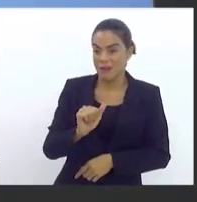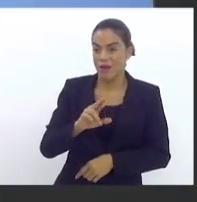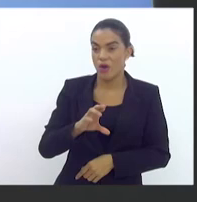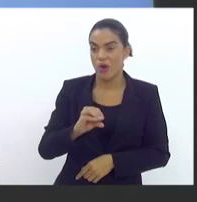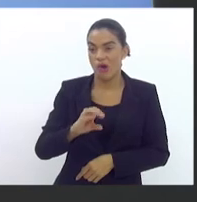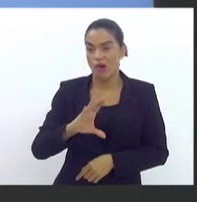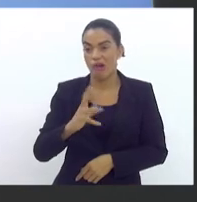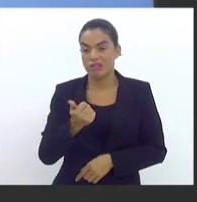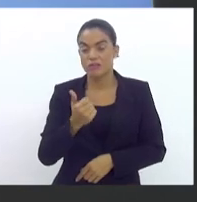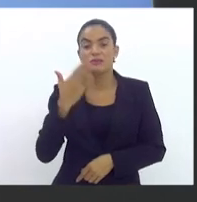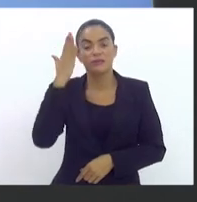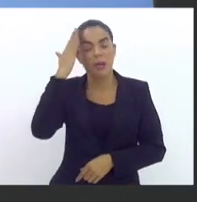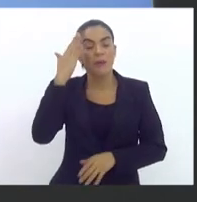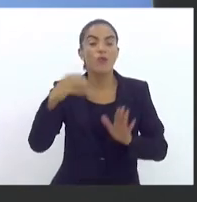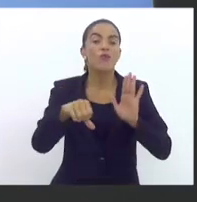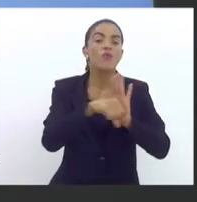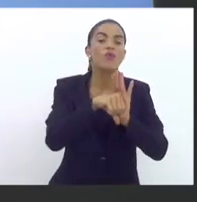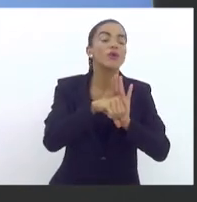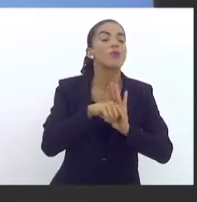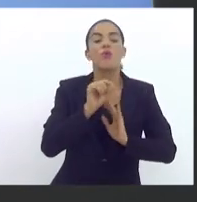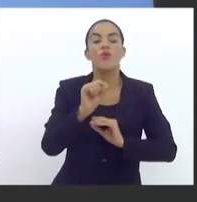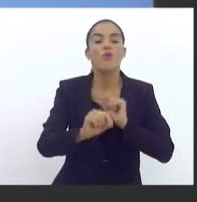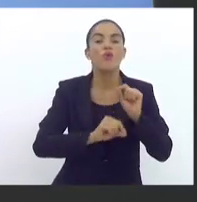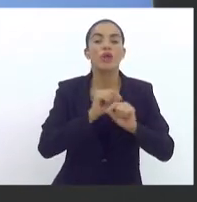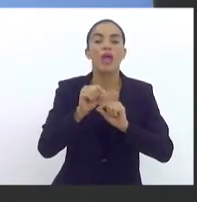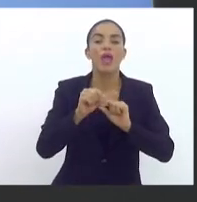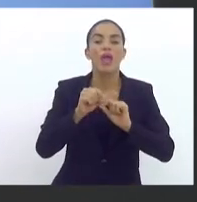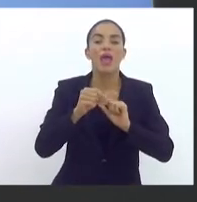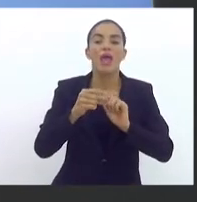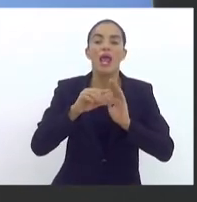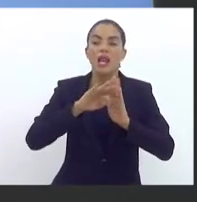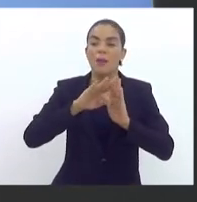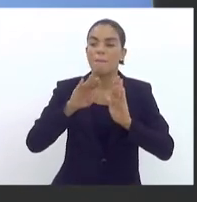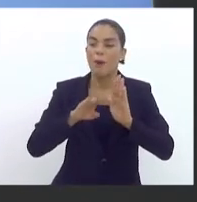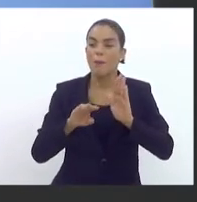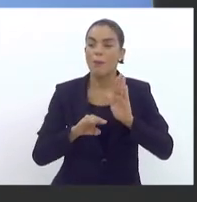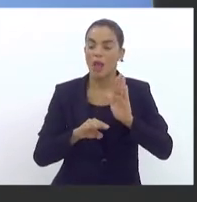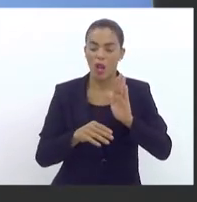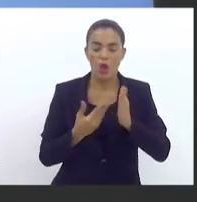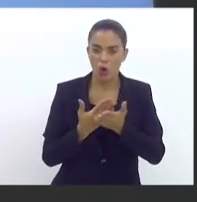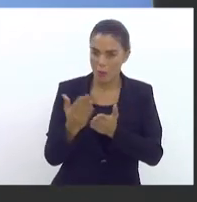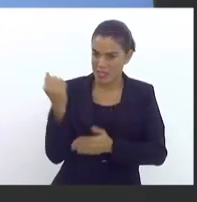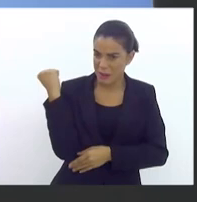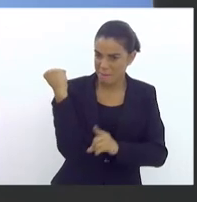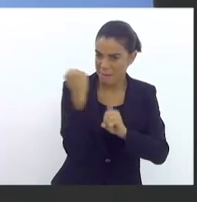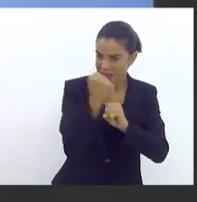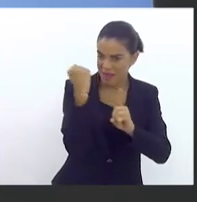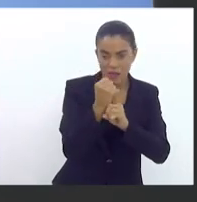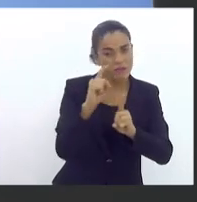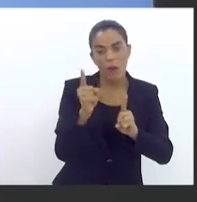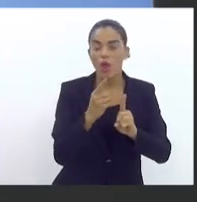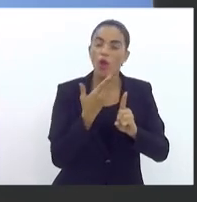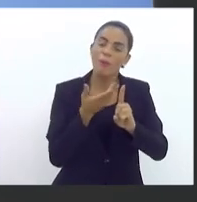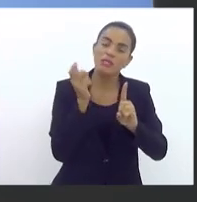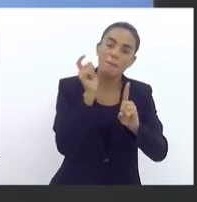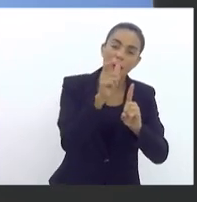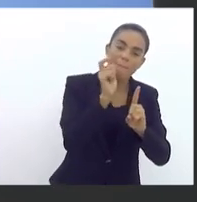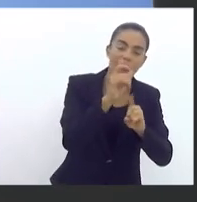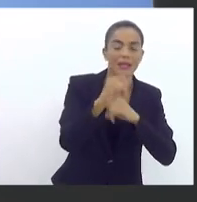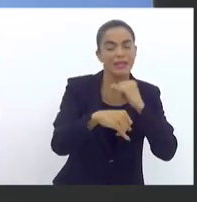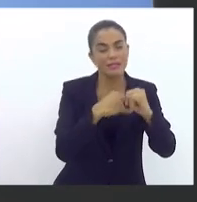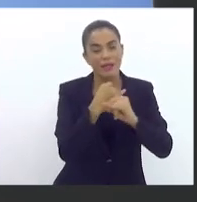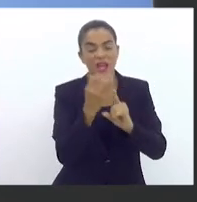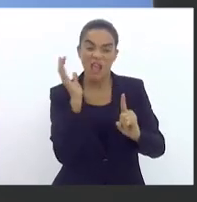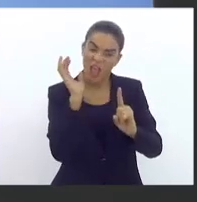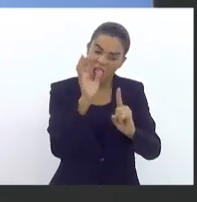Delegado de Polícia sabe que o criminoso normalmente ele faz aquela progressão criminosa o sujeito ele começa matando a mulher né ele começa xingando na internet